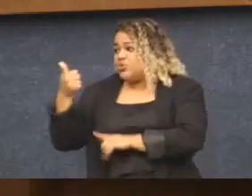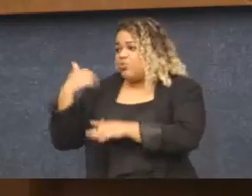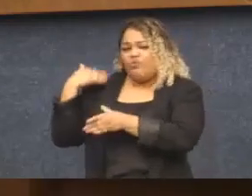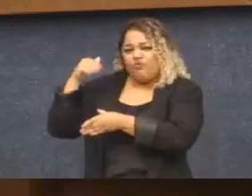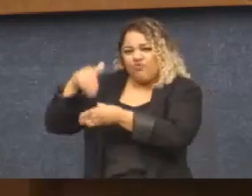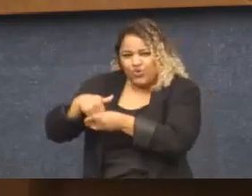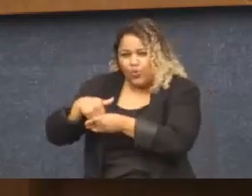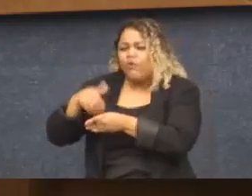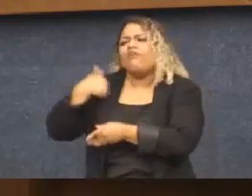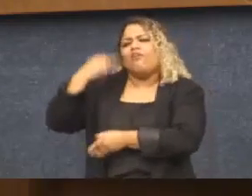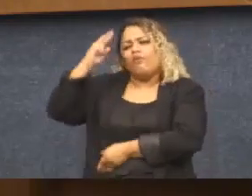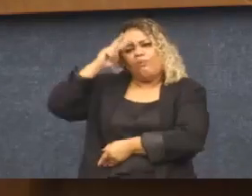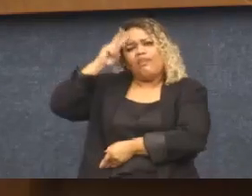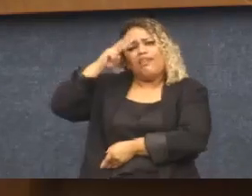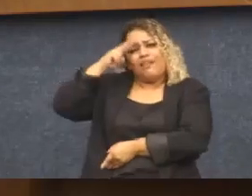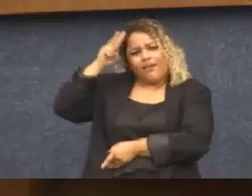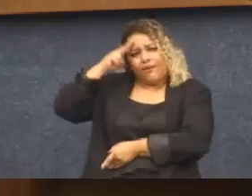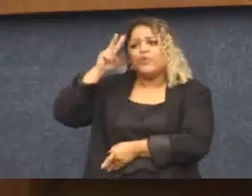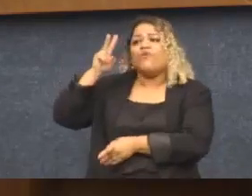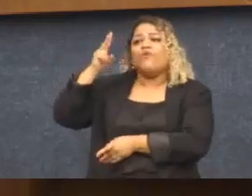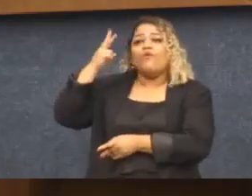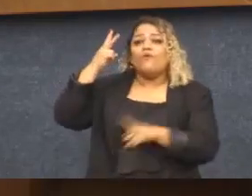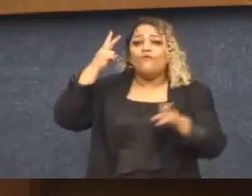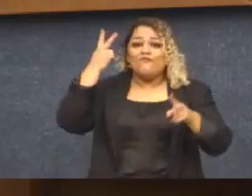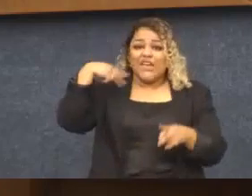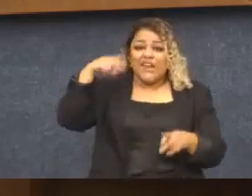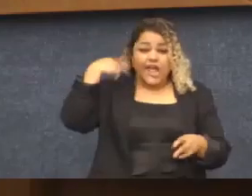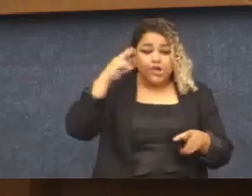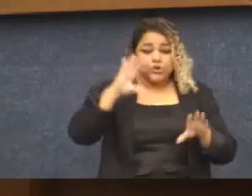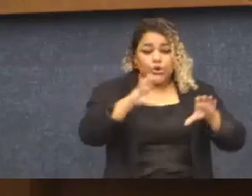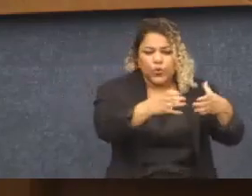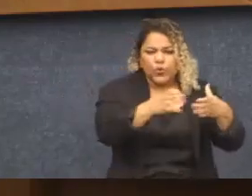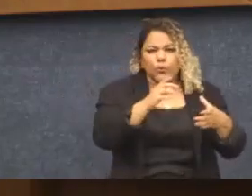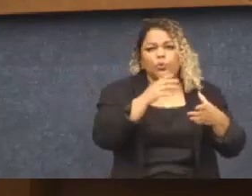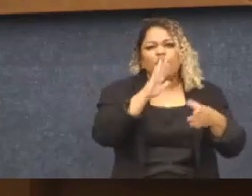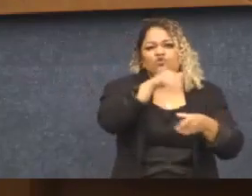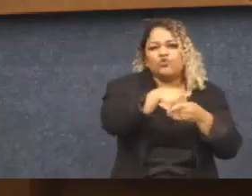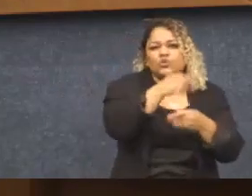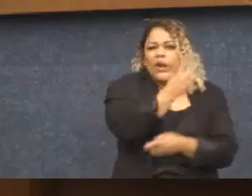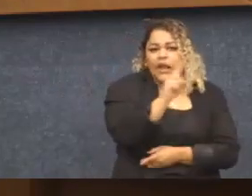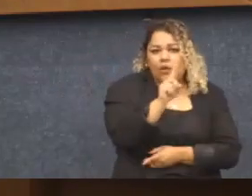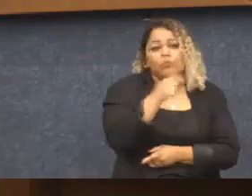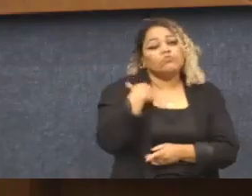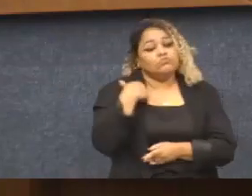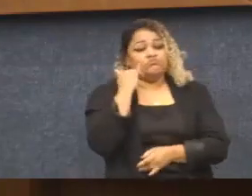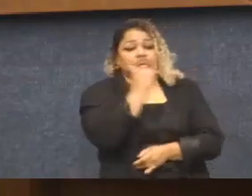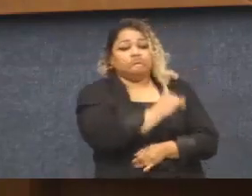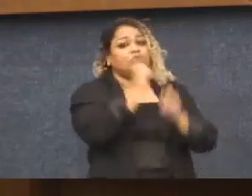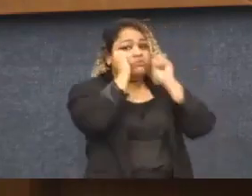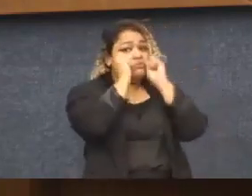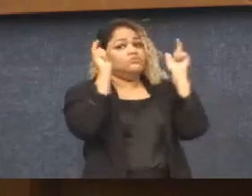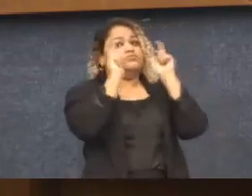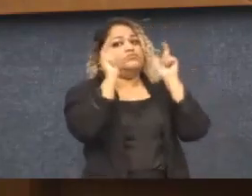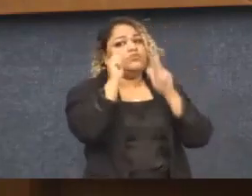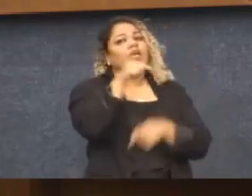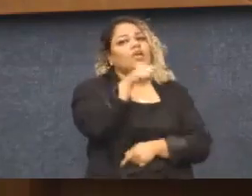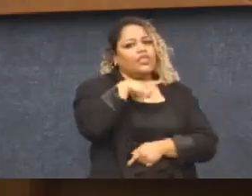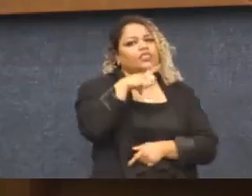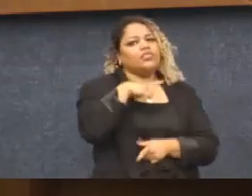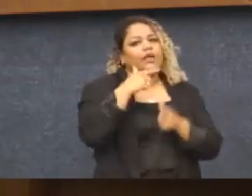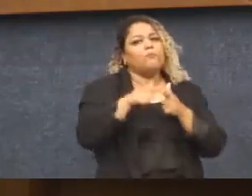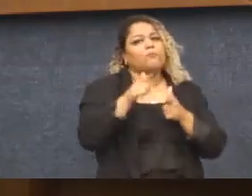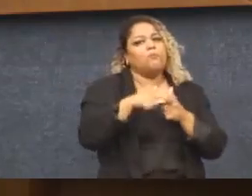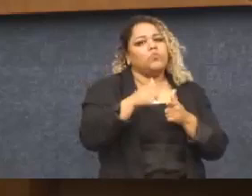eu me lembro de ter reunido os vereadores que votaram contra e ter alertado os vereadores que existia um problema fundiário naquela região.